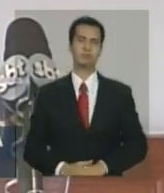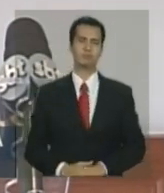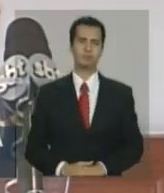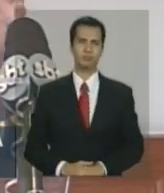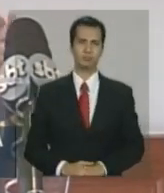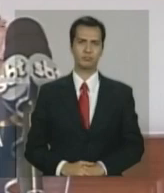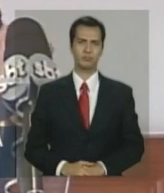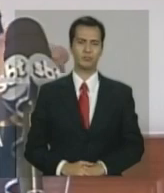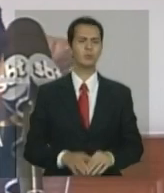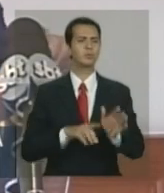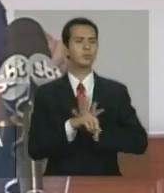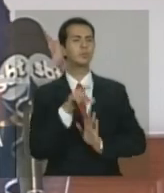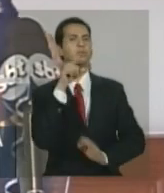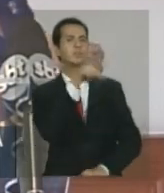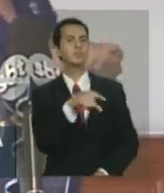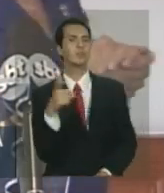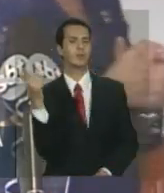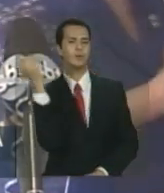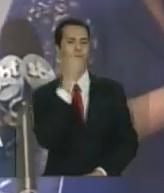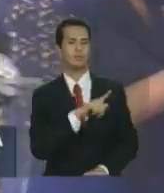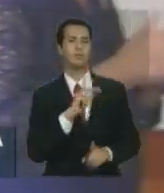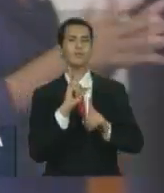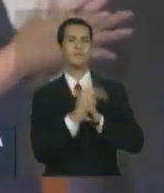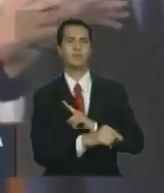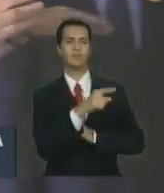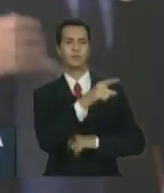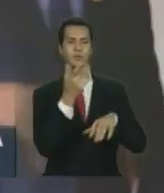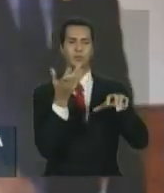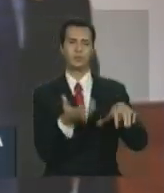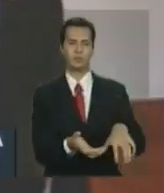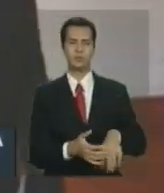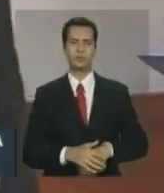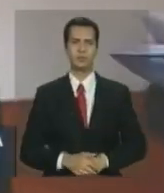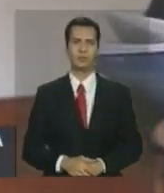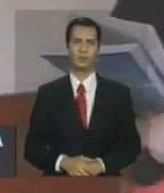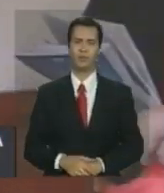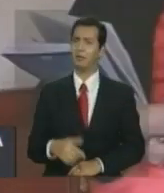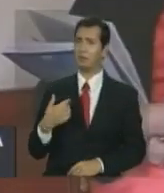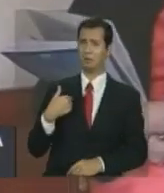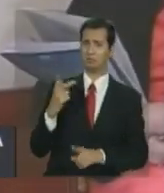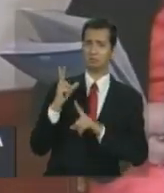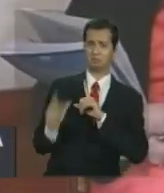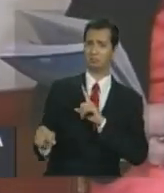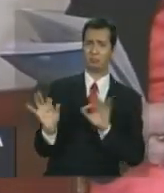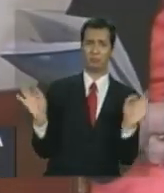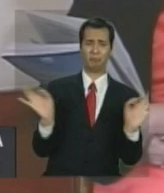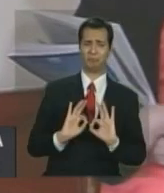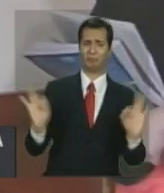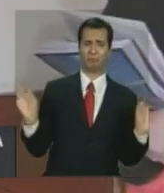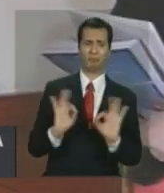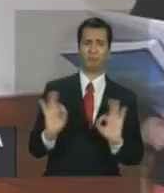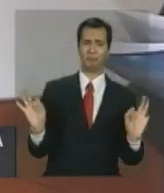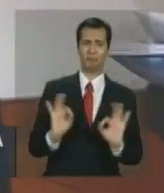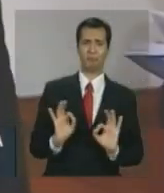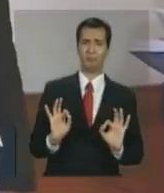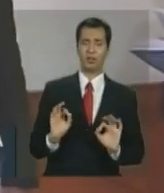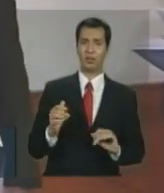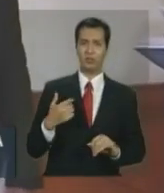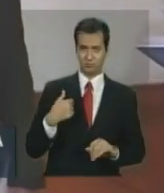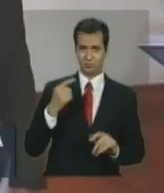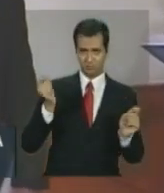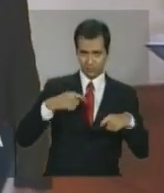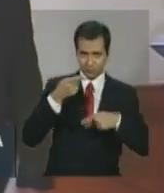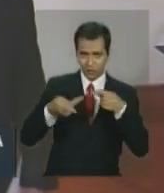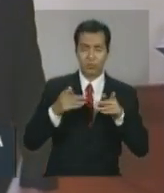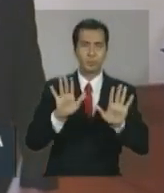essa guerra aí com o Congresso, por causa das votações. Eu não venci guerra nenhuma. Mas a senhora estava ali... Posso falar por quê? Pois não. Porque